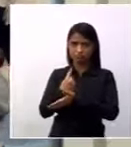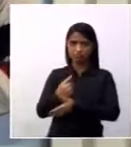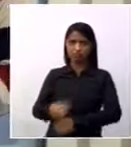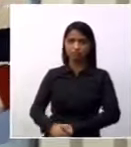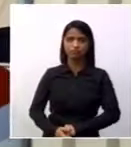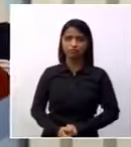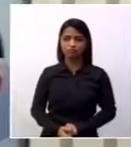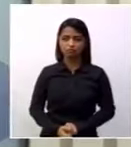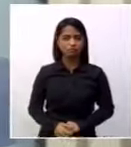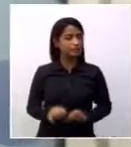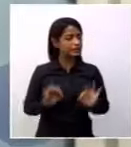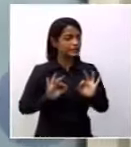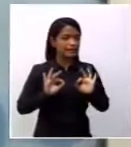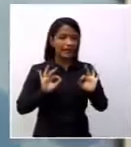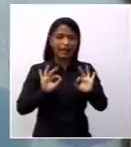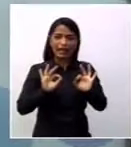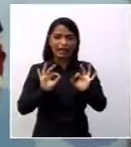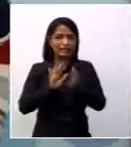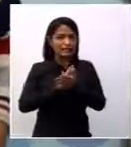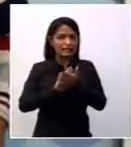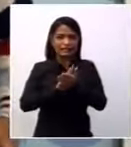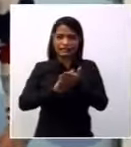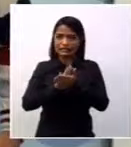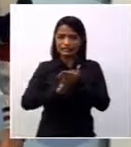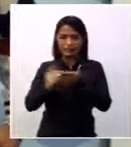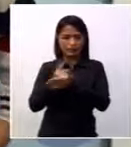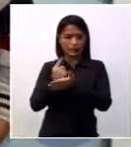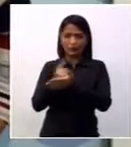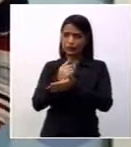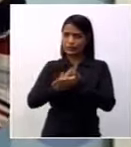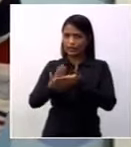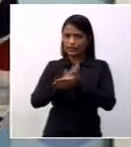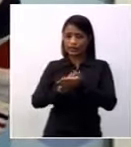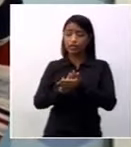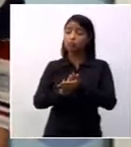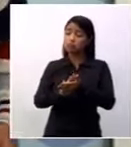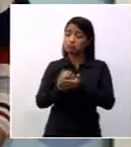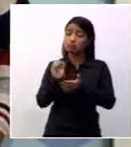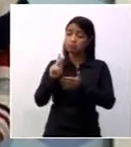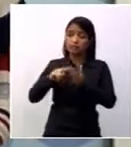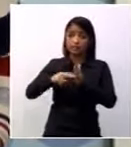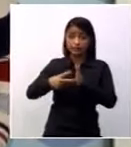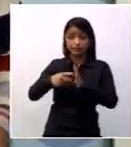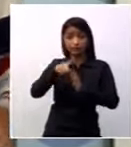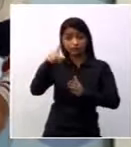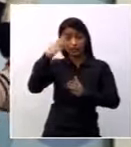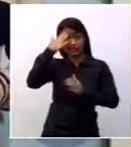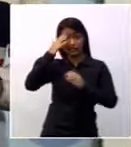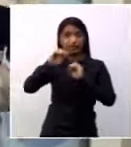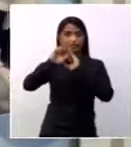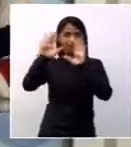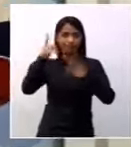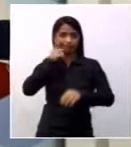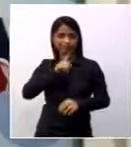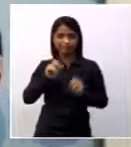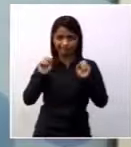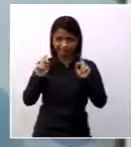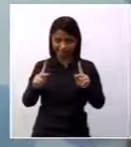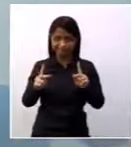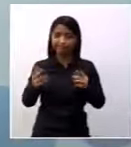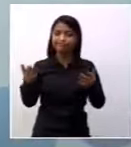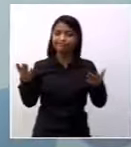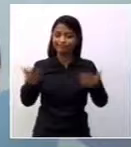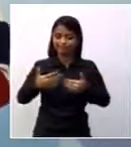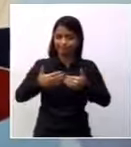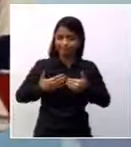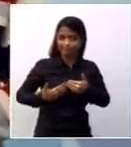não temos nenhuma pergunta. Ok, gente. Isso quer dizer que vocês estão entendendo, né? Ok? Vamos lá. Agora, o que